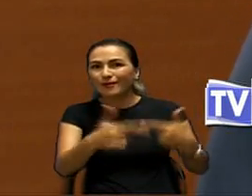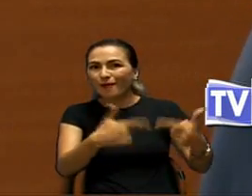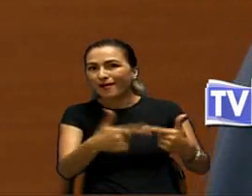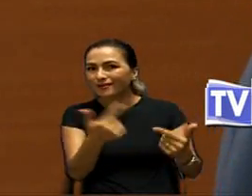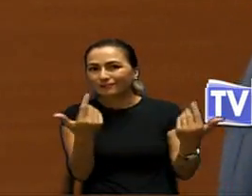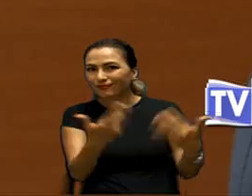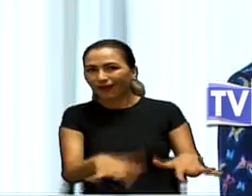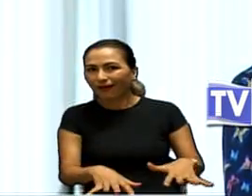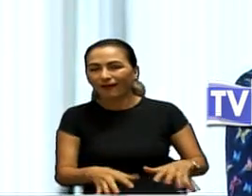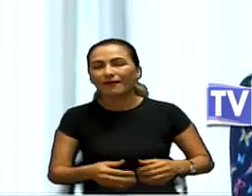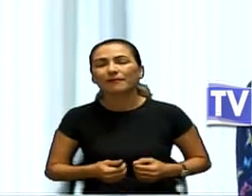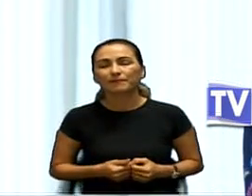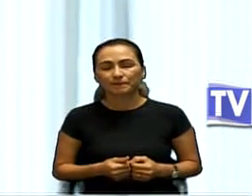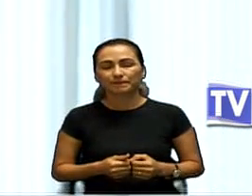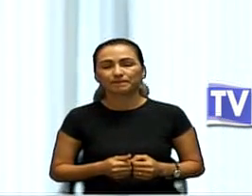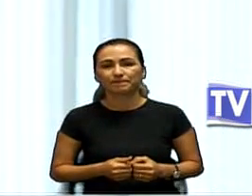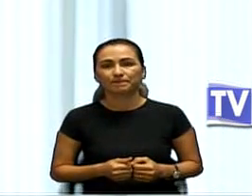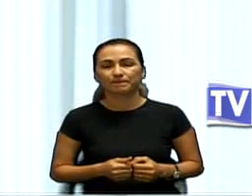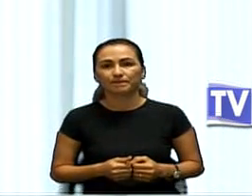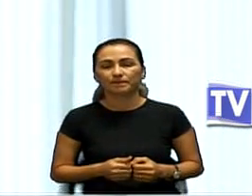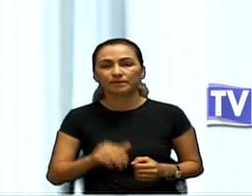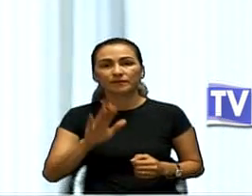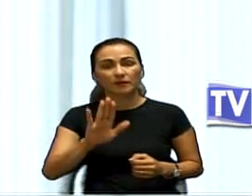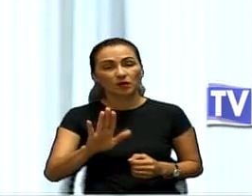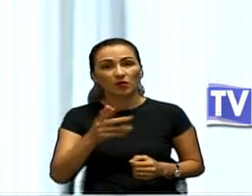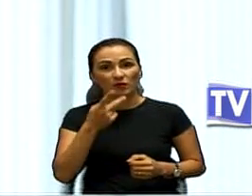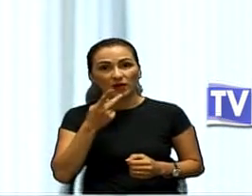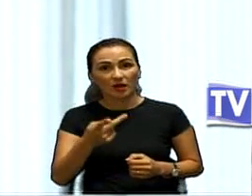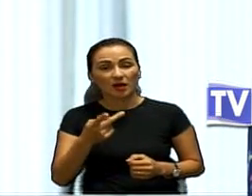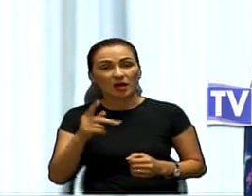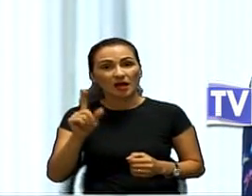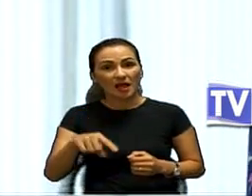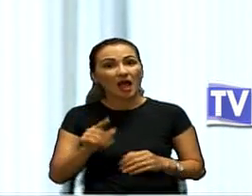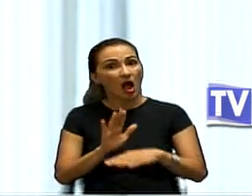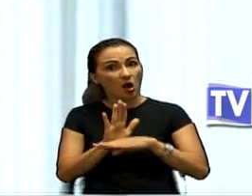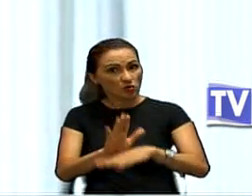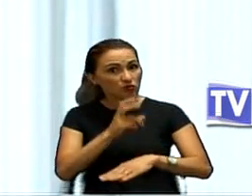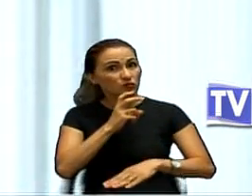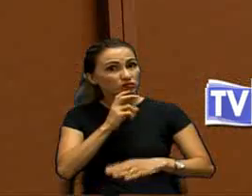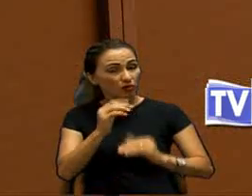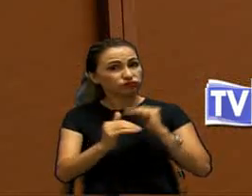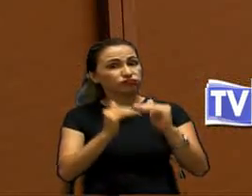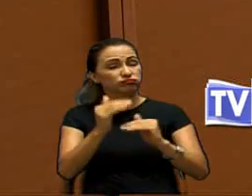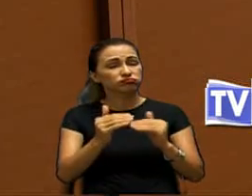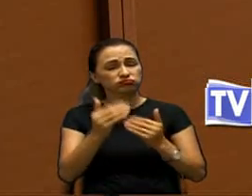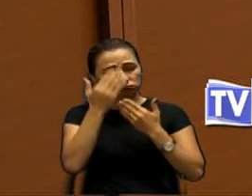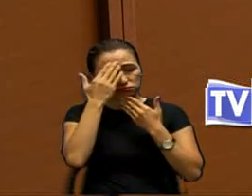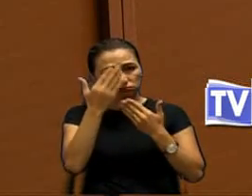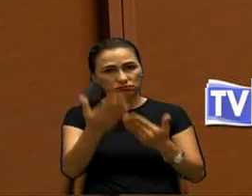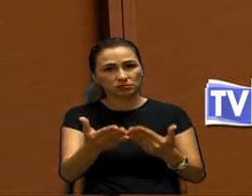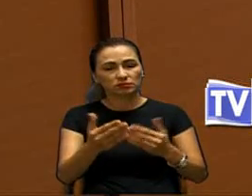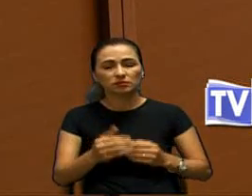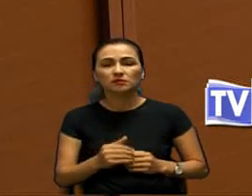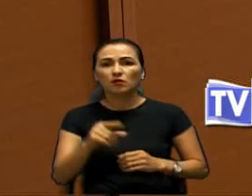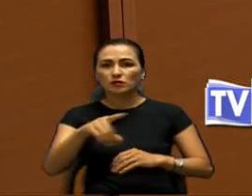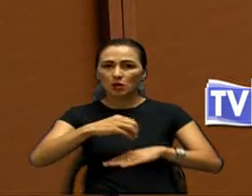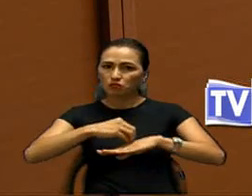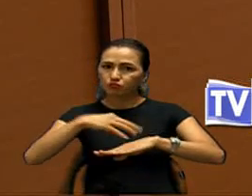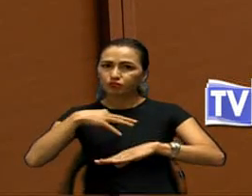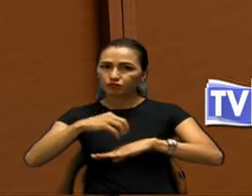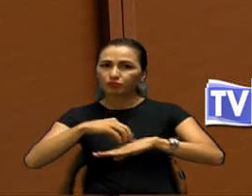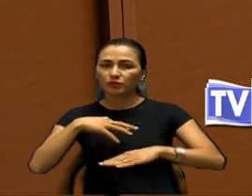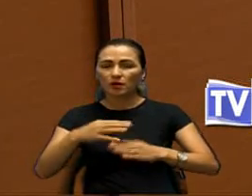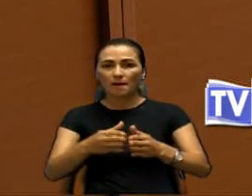que vão... Só fazendo um parênteses, que isso poderia agregar e contribuir com a nossa cidade. Com certeza. Eu agradeço a contribuição de Vossa Excelência.